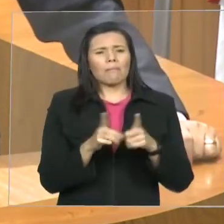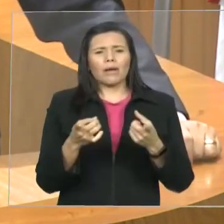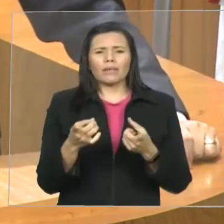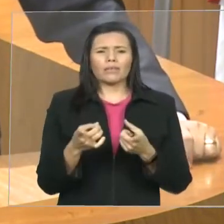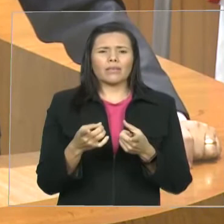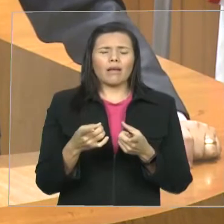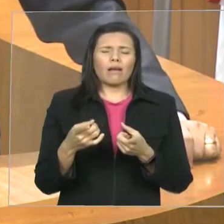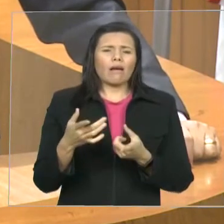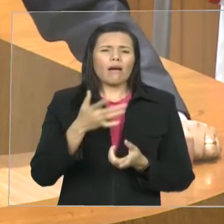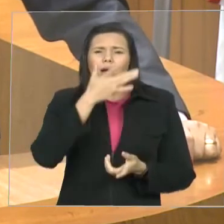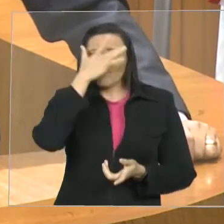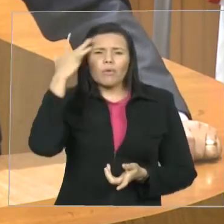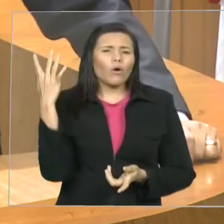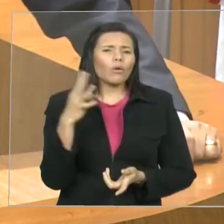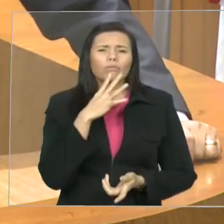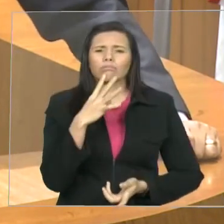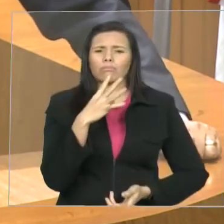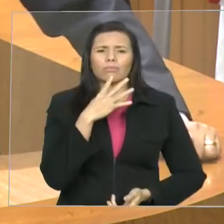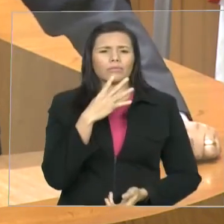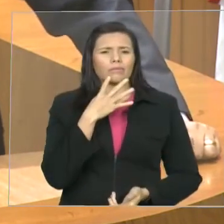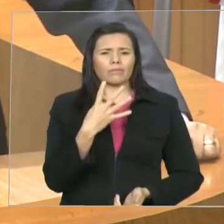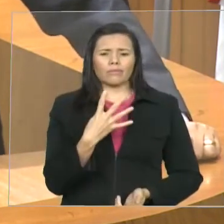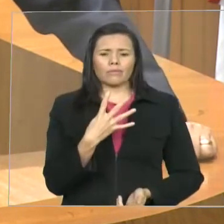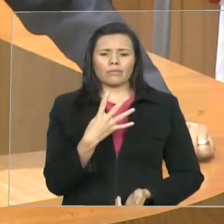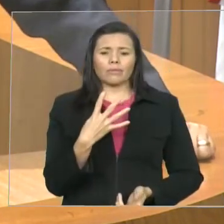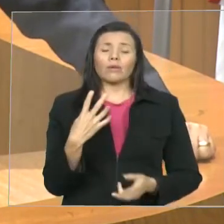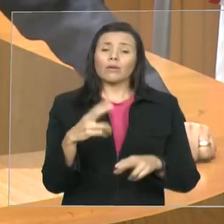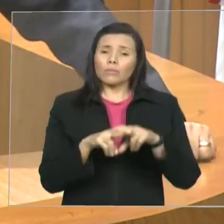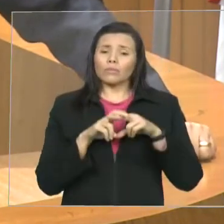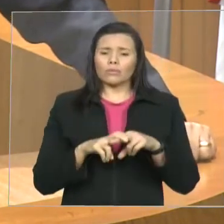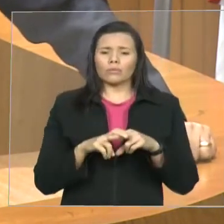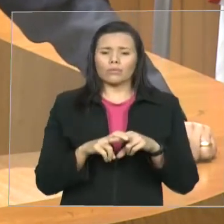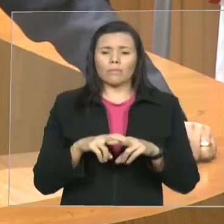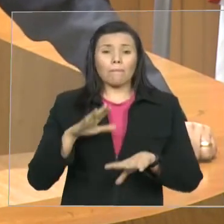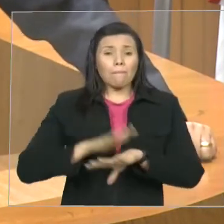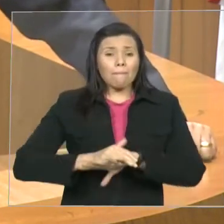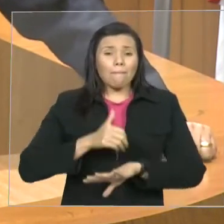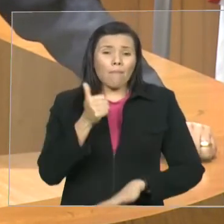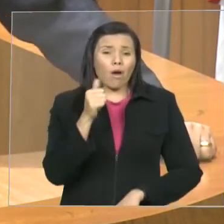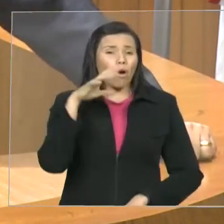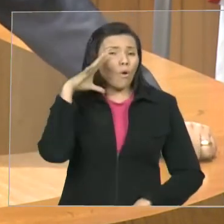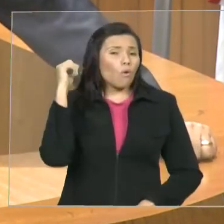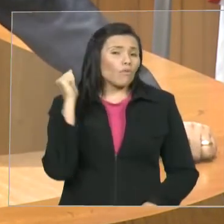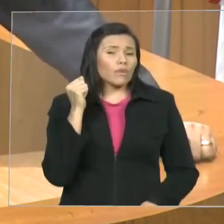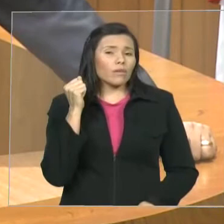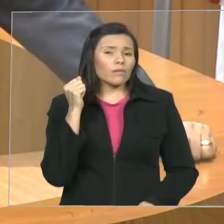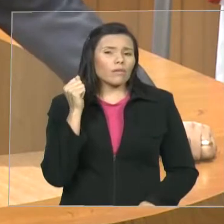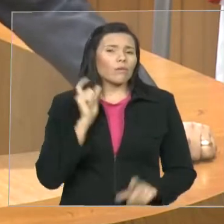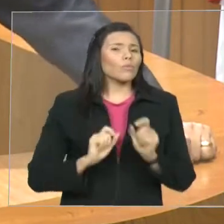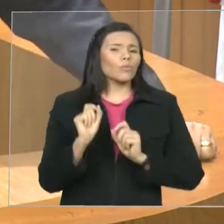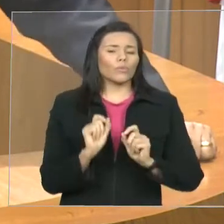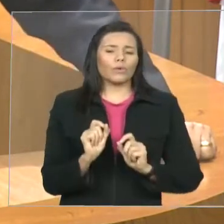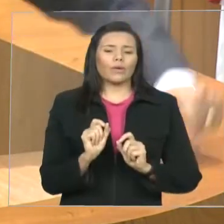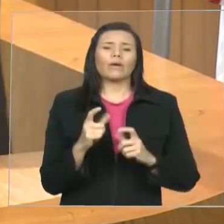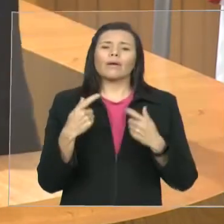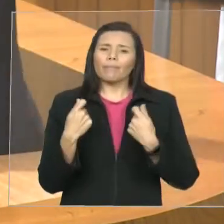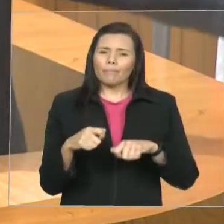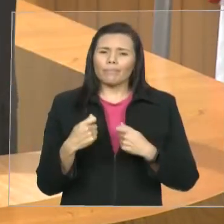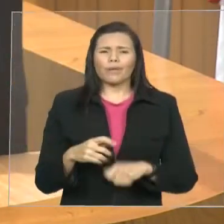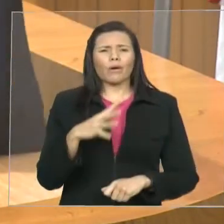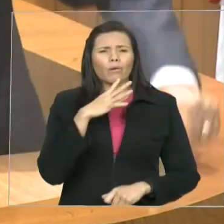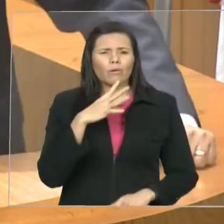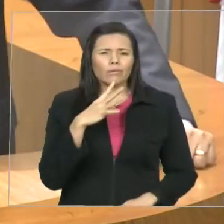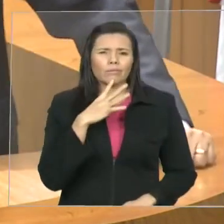história. Nós precisamos, melhor do que ouvir, nós precisamos ver, conhecer, testemunhar, ver